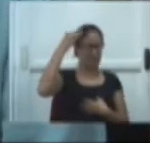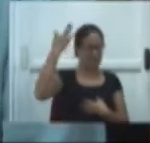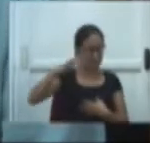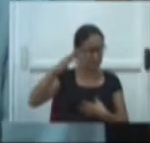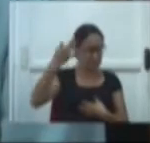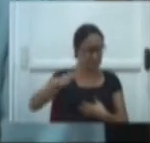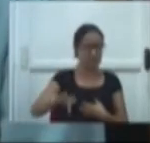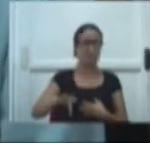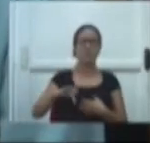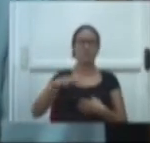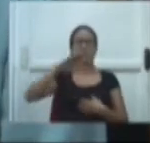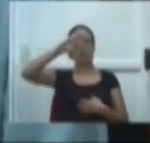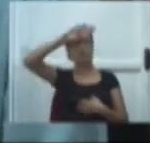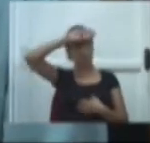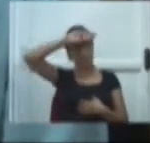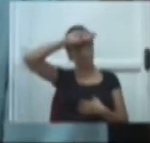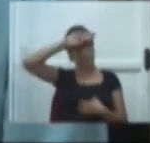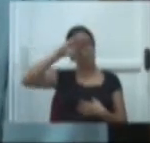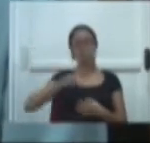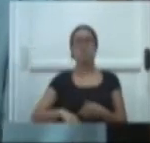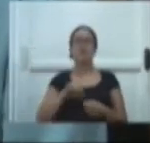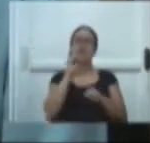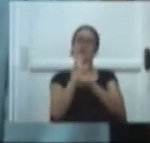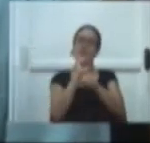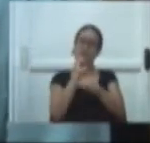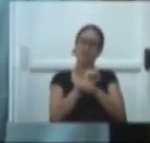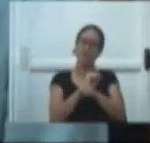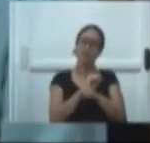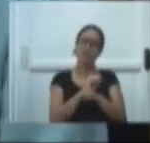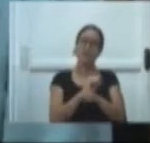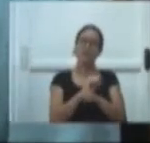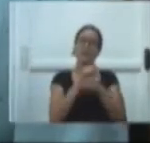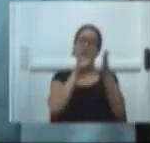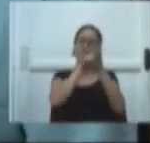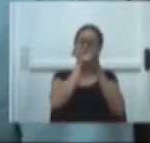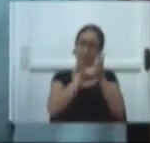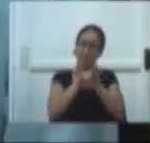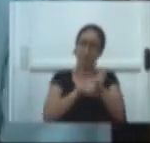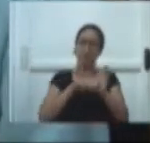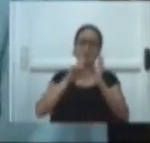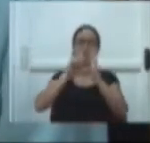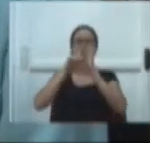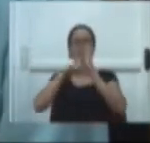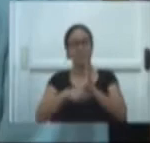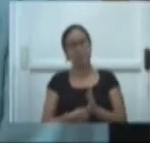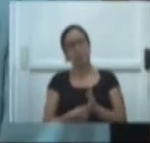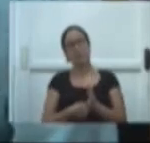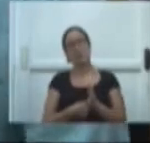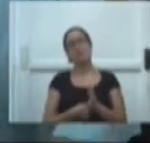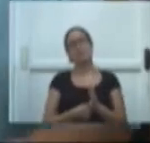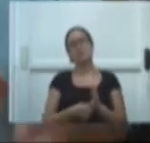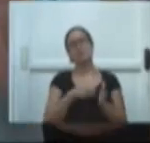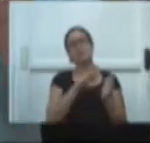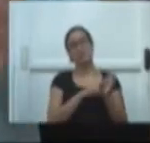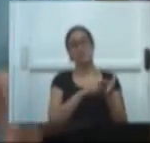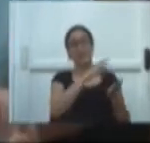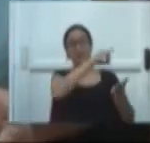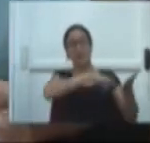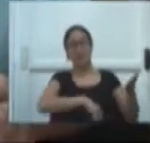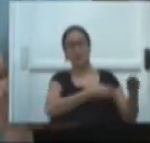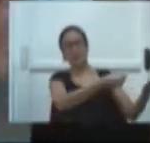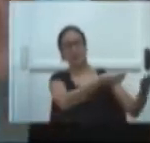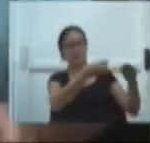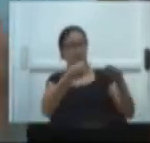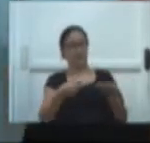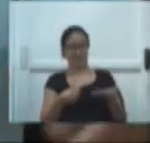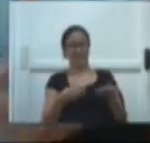uma alteração. A plaqueta são 3, 4 dias, 3 dias, me parece 72 horas. Então ela falou que a